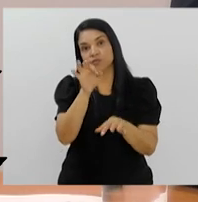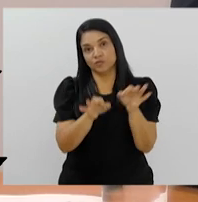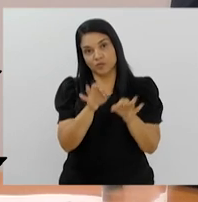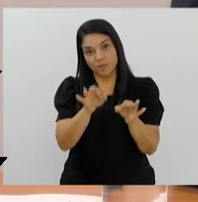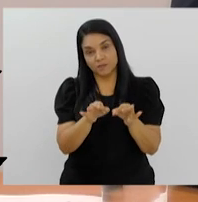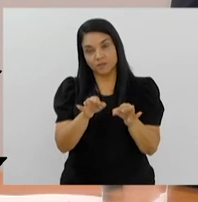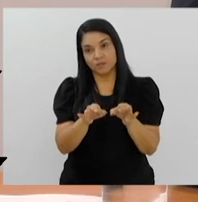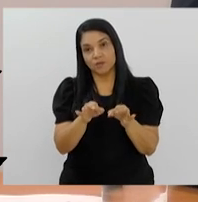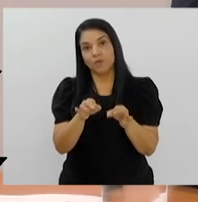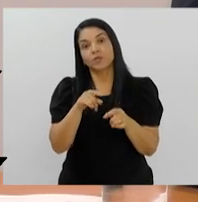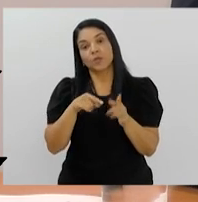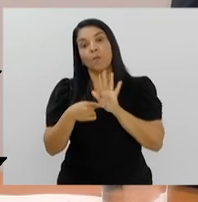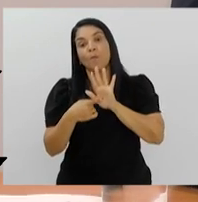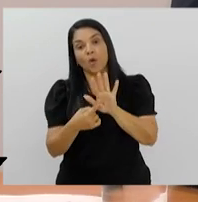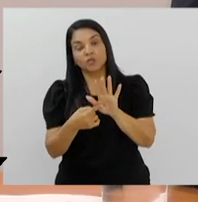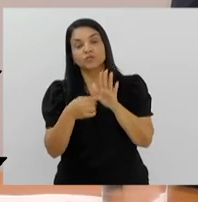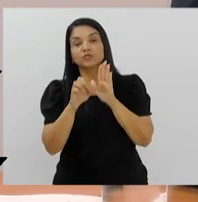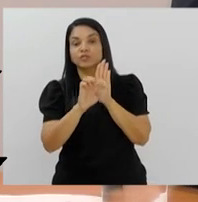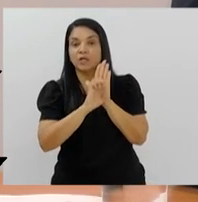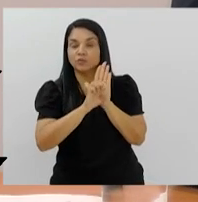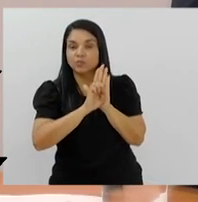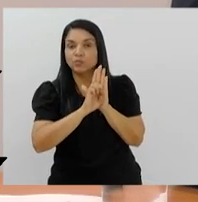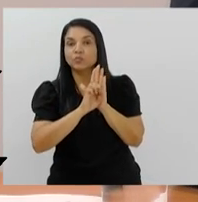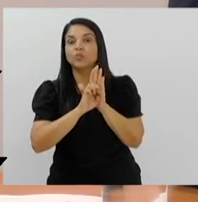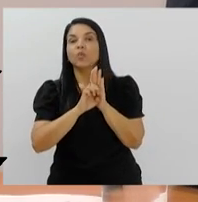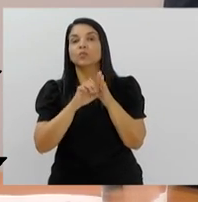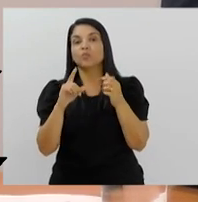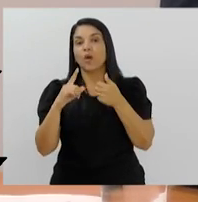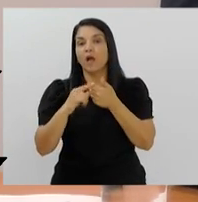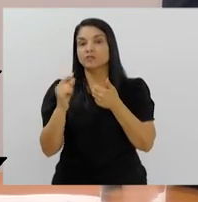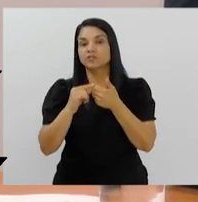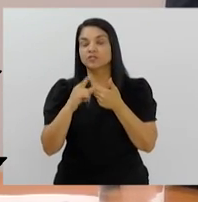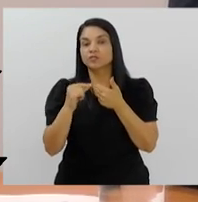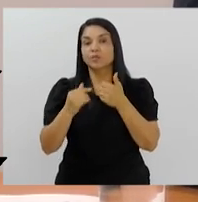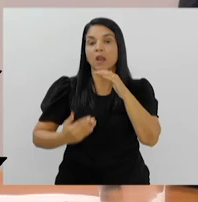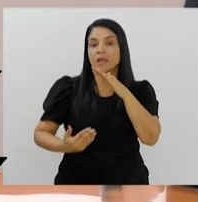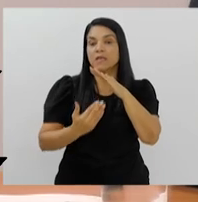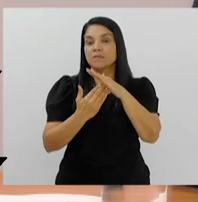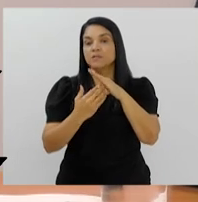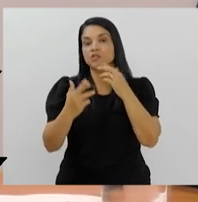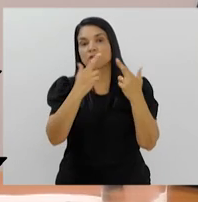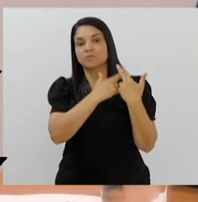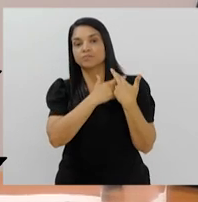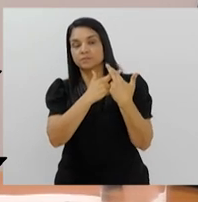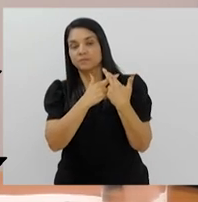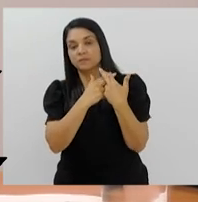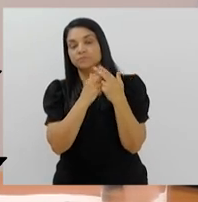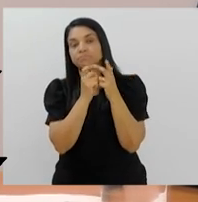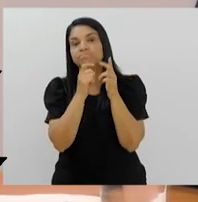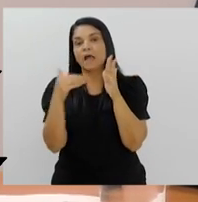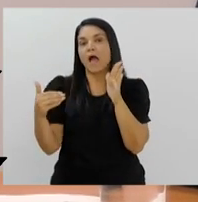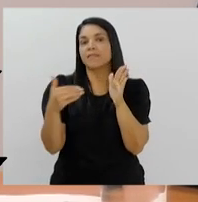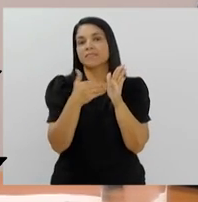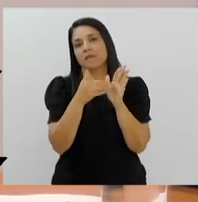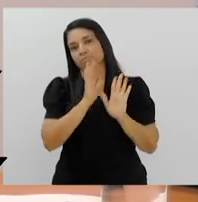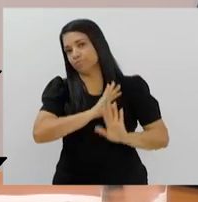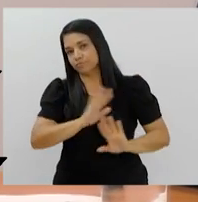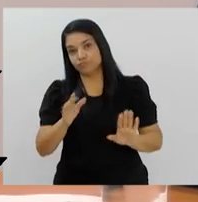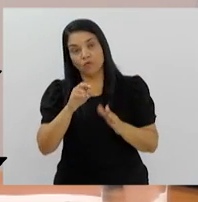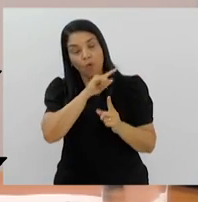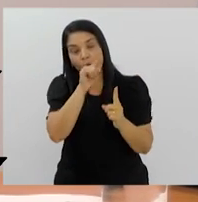ou então aponte no estatuto no artigo tal fala que o meu limite de responsabilidade vai ter o lugar tal seja